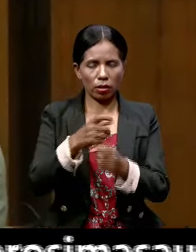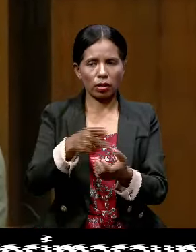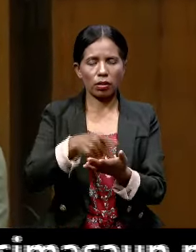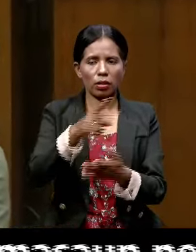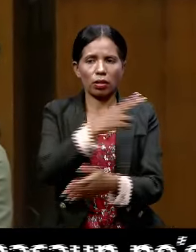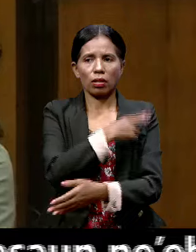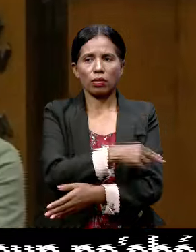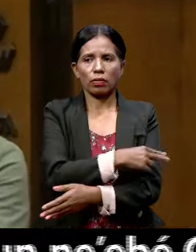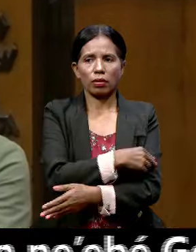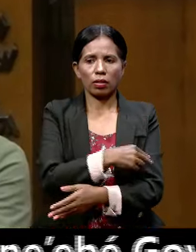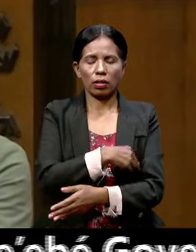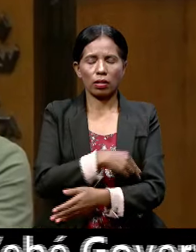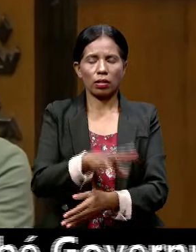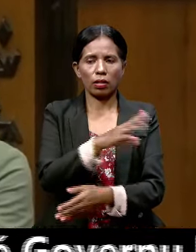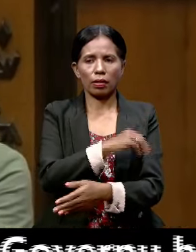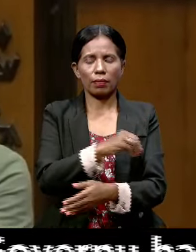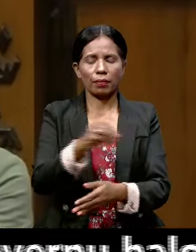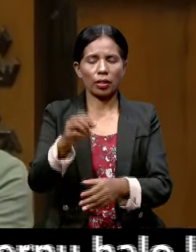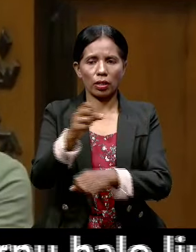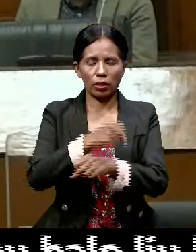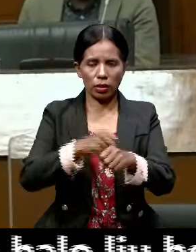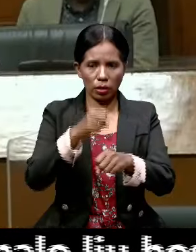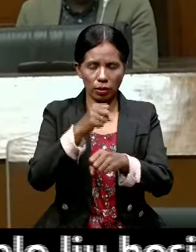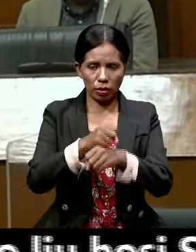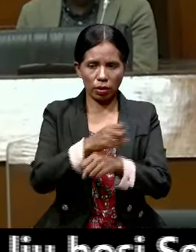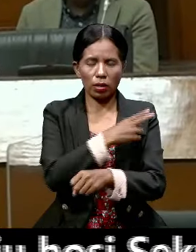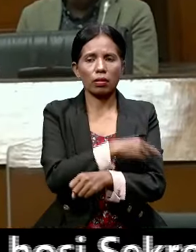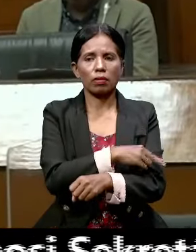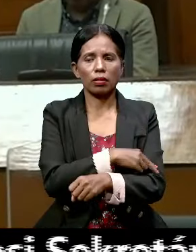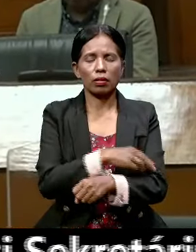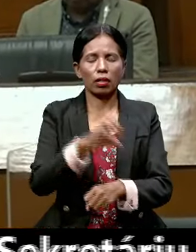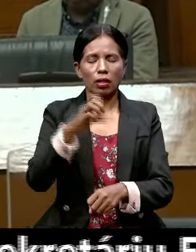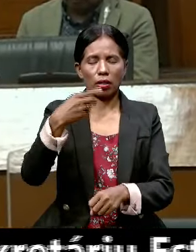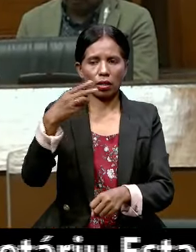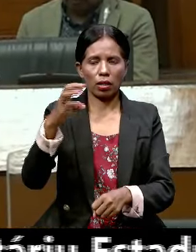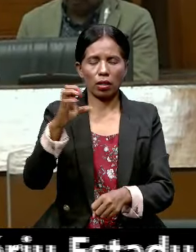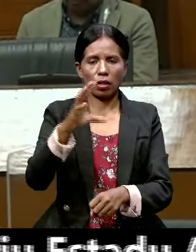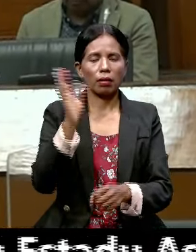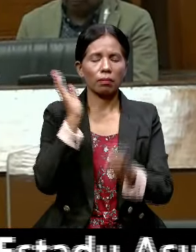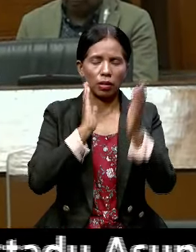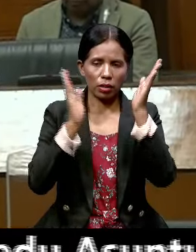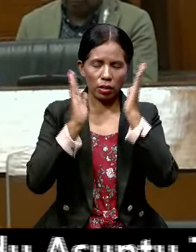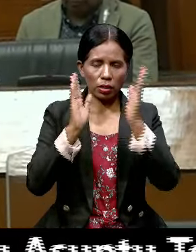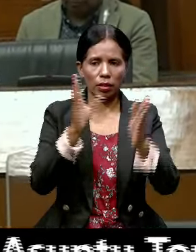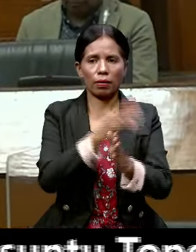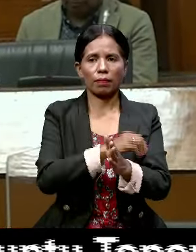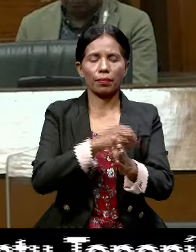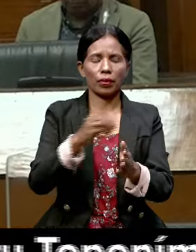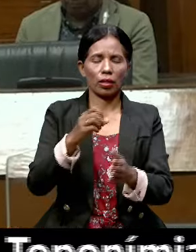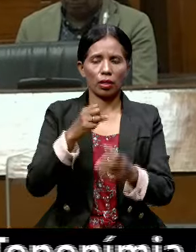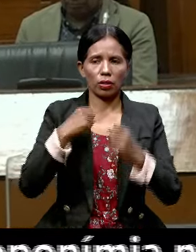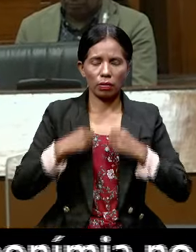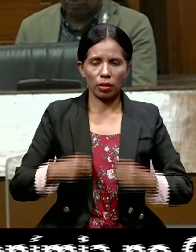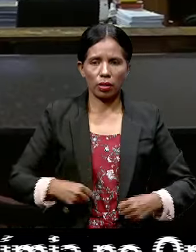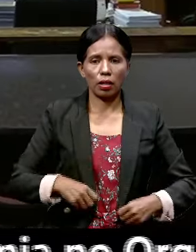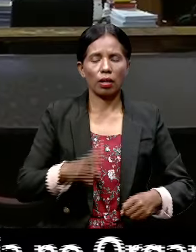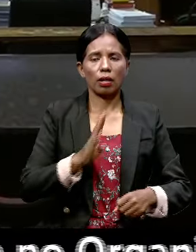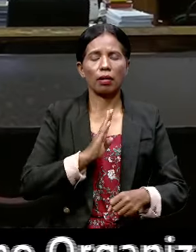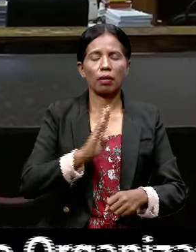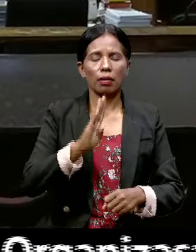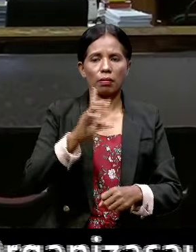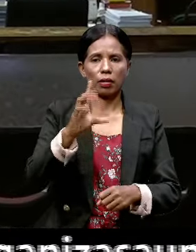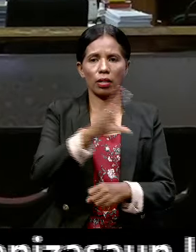Hospital Mount Elizabeth, Singapura, Hospital Health Medical Center, Malaysia, Hospital Sangla Bali, no Hospital